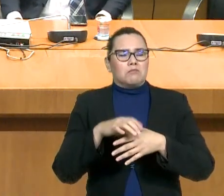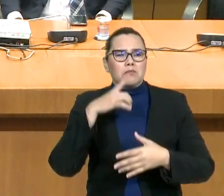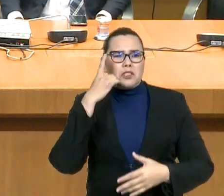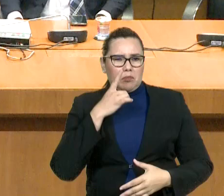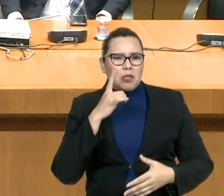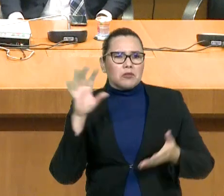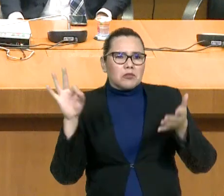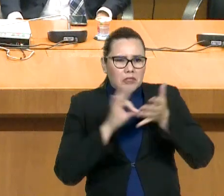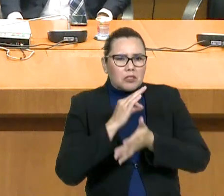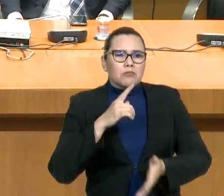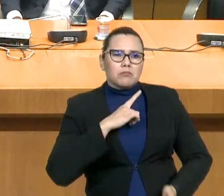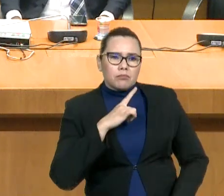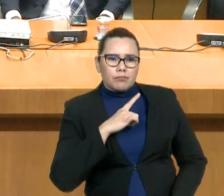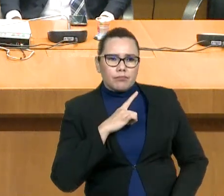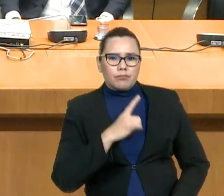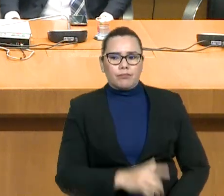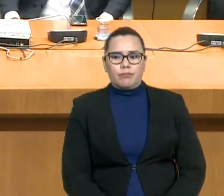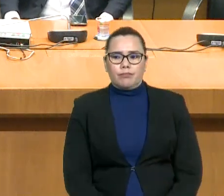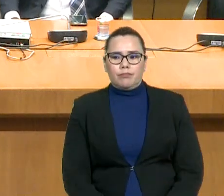inscrito.